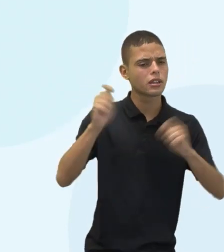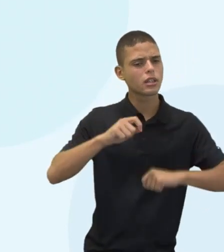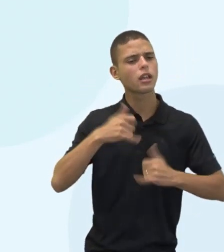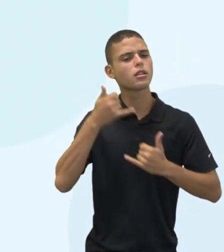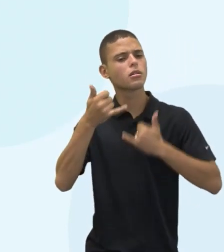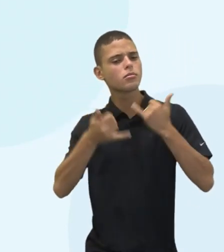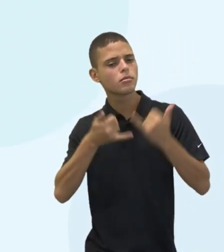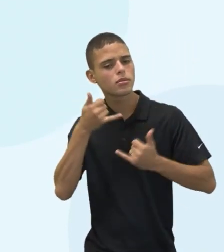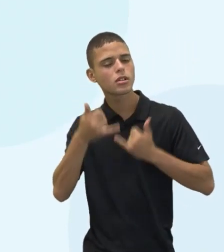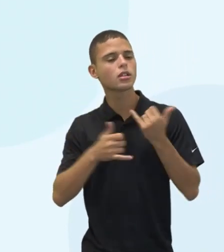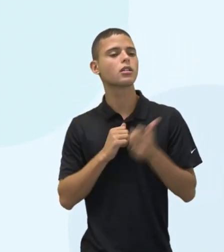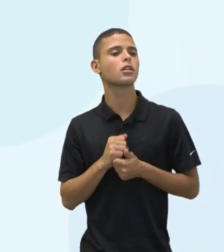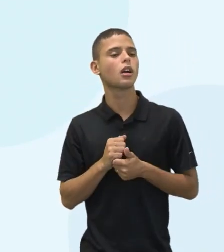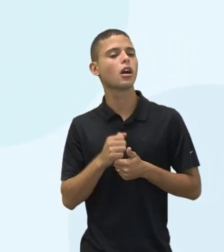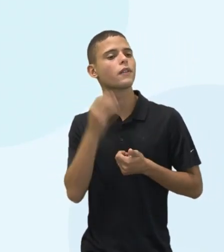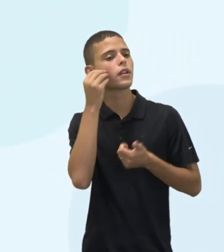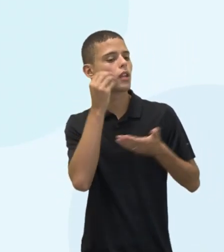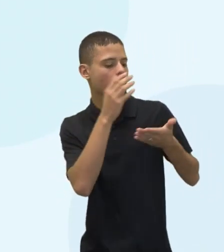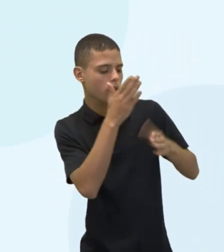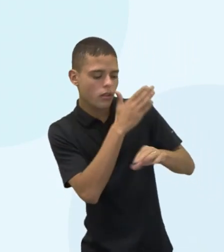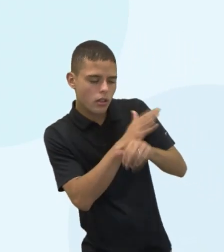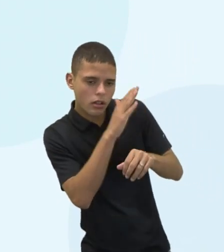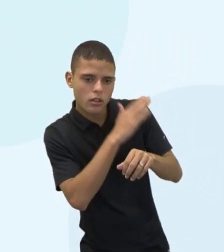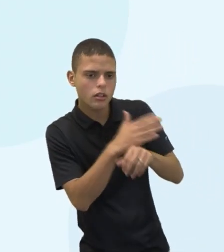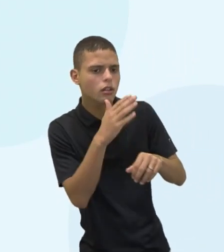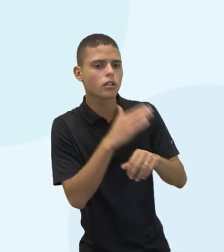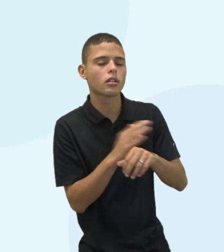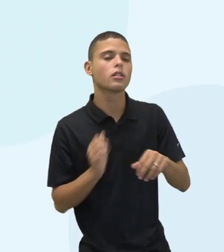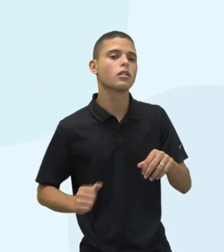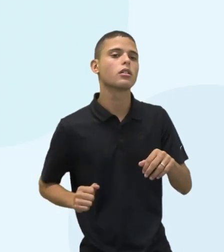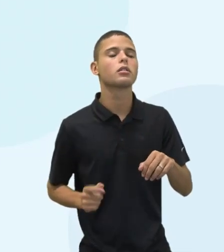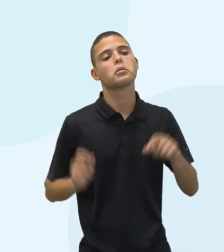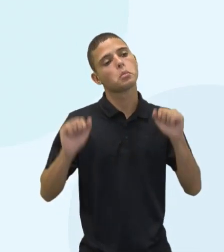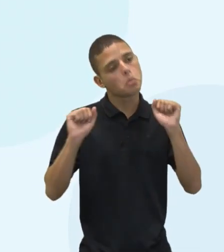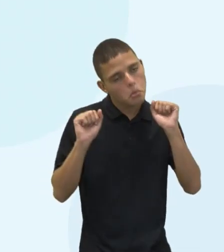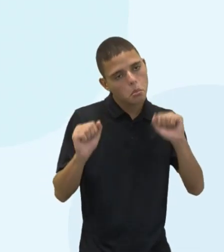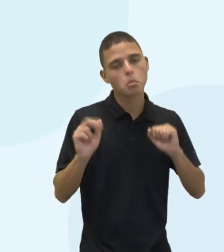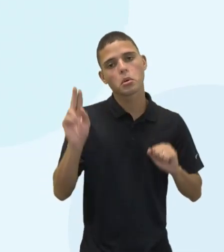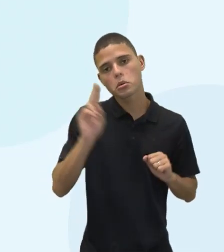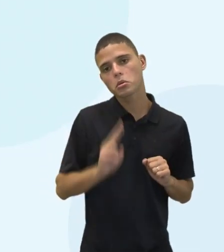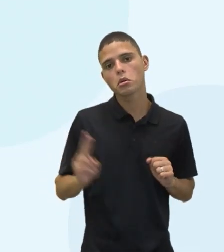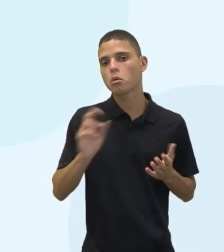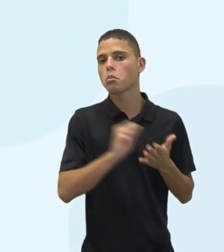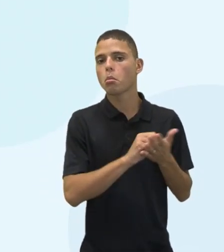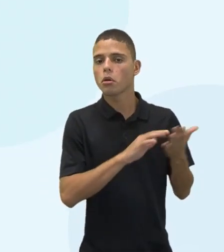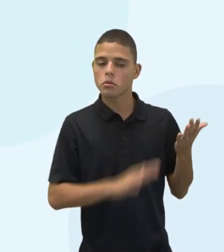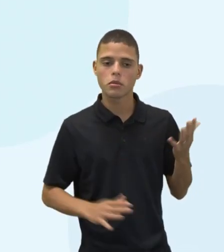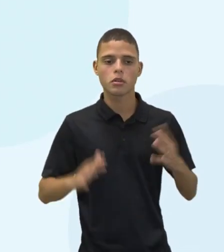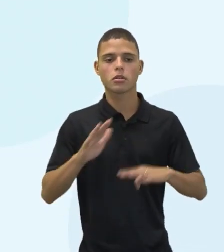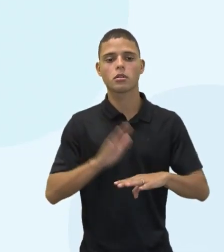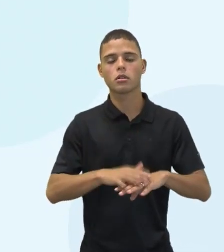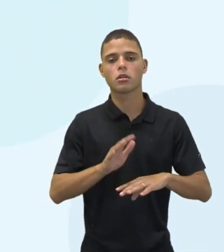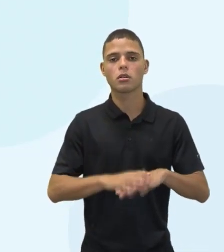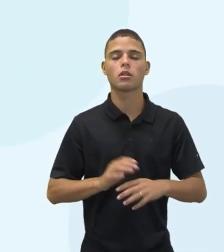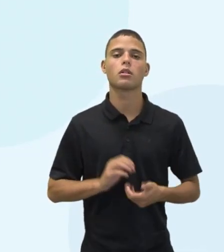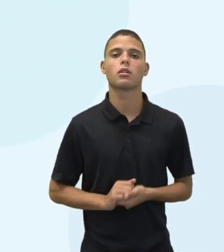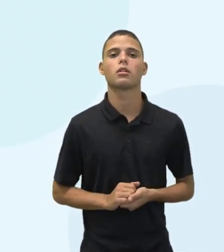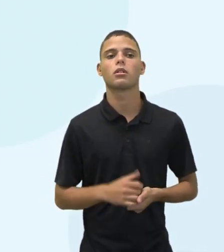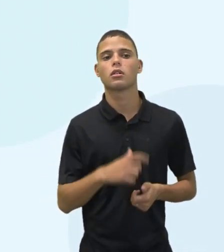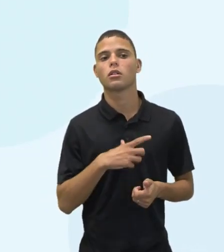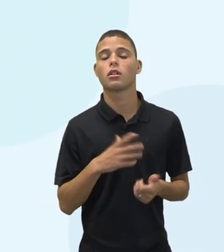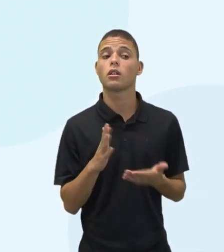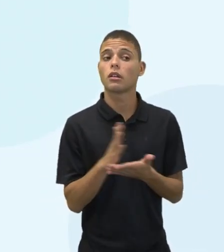ou na escola, levar uma fita métrica. Isso tudo pode ser colocado aí como uma atividade de matemática que envolve